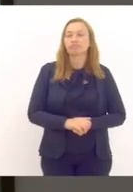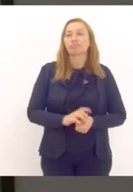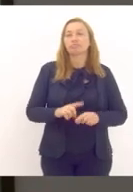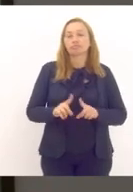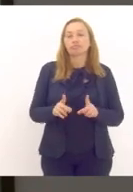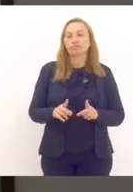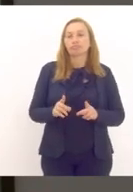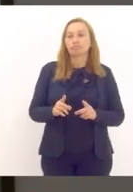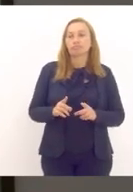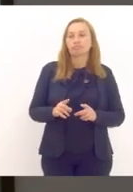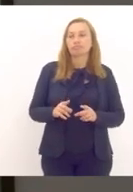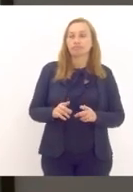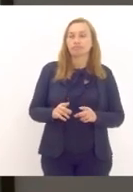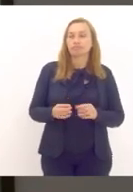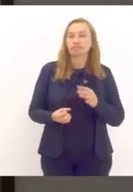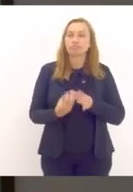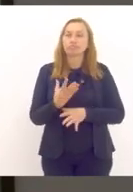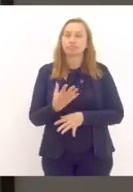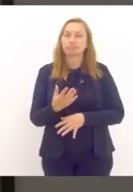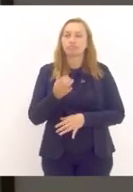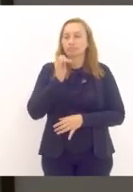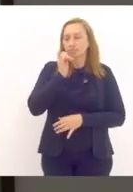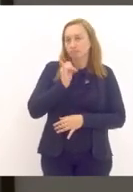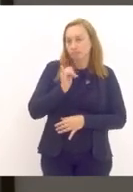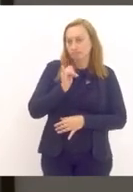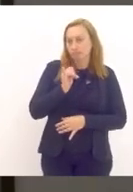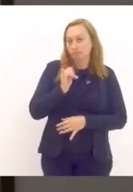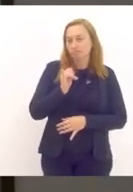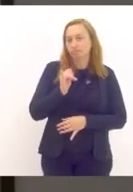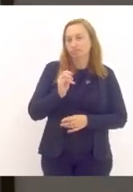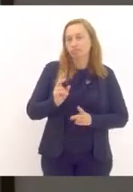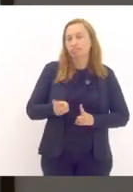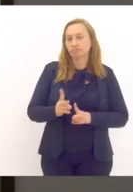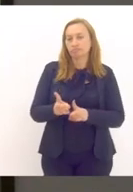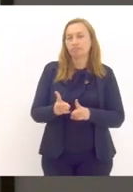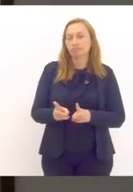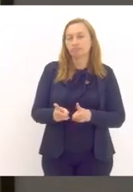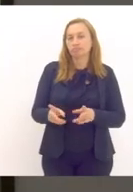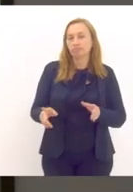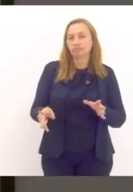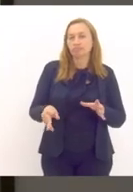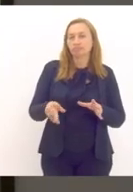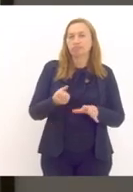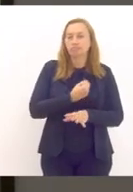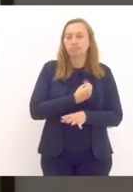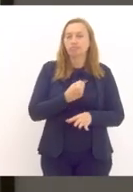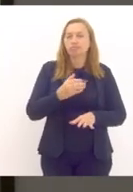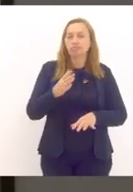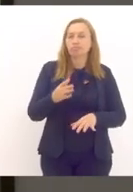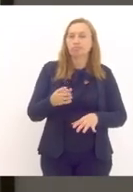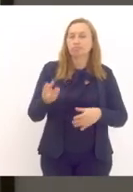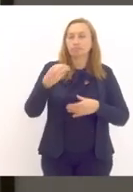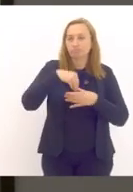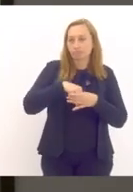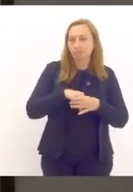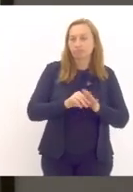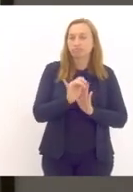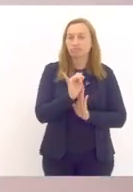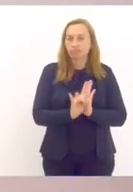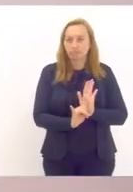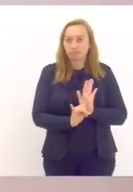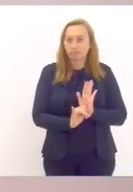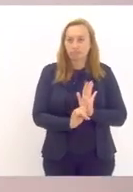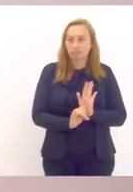os relatórios, eu preferi manter os números que estão nos relatórios até para eles conversarem entre si, os senhores não terem aqui